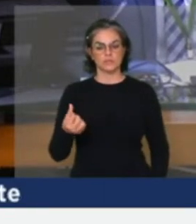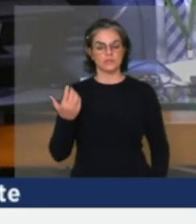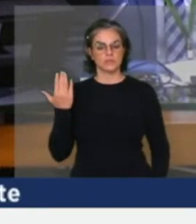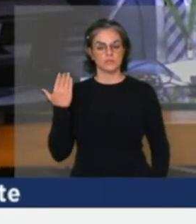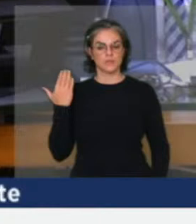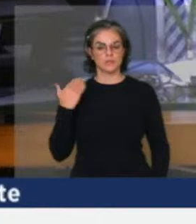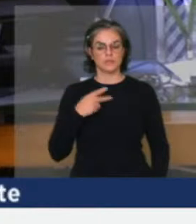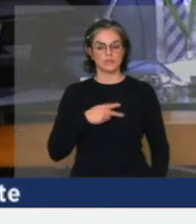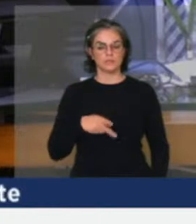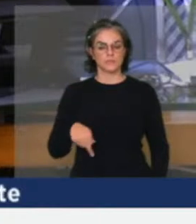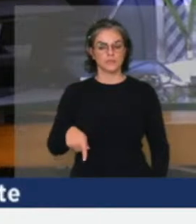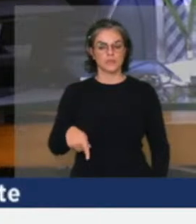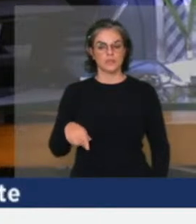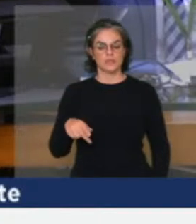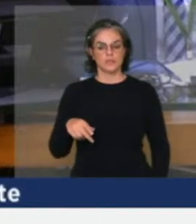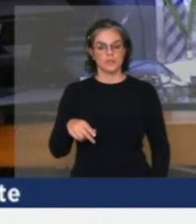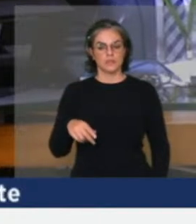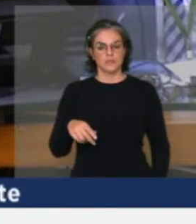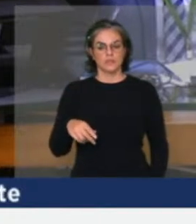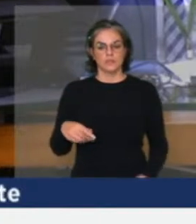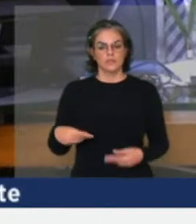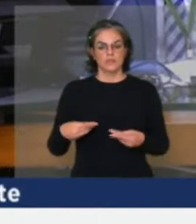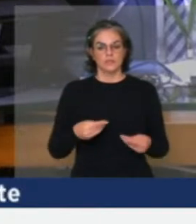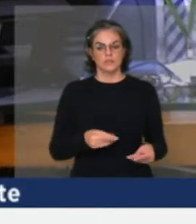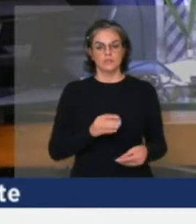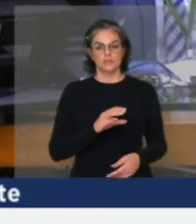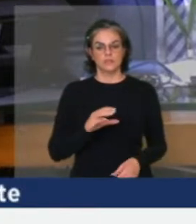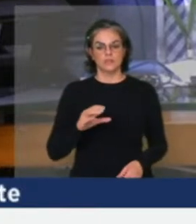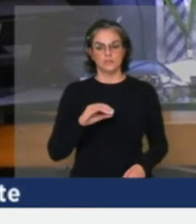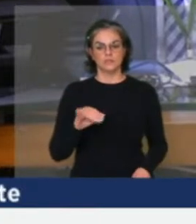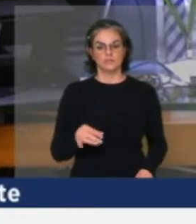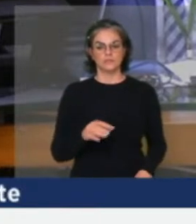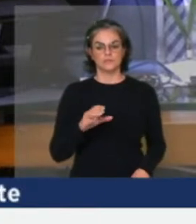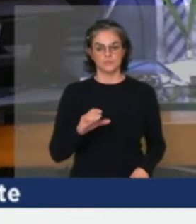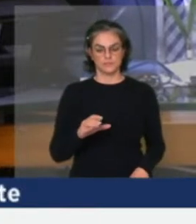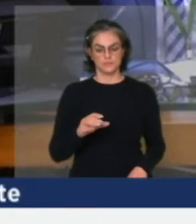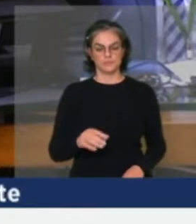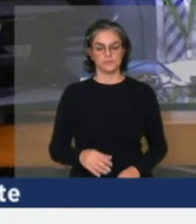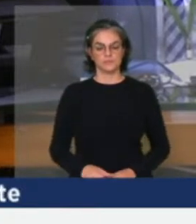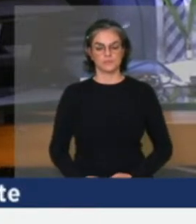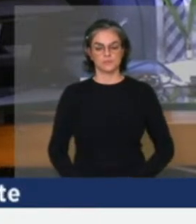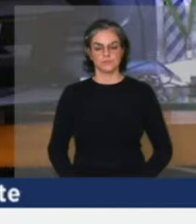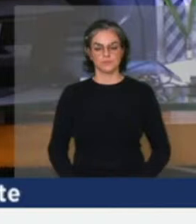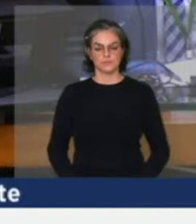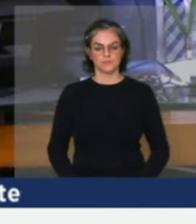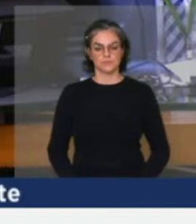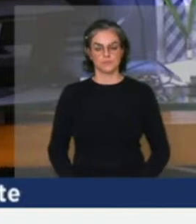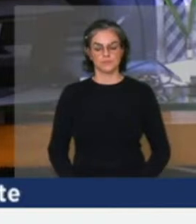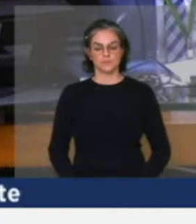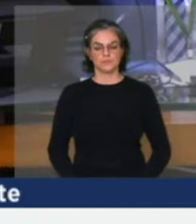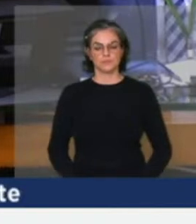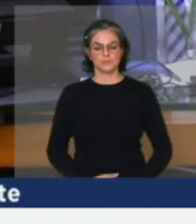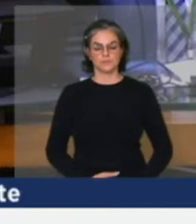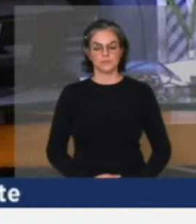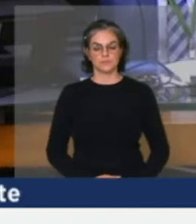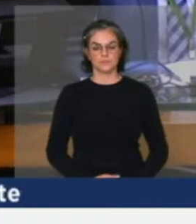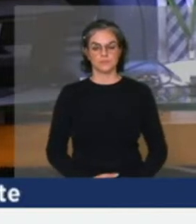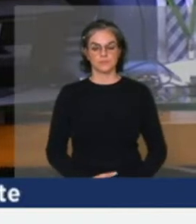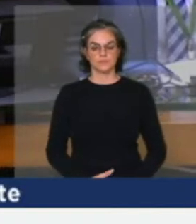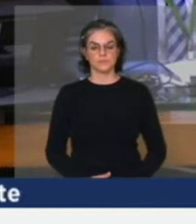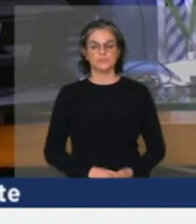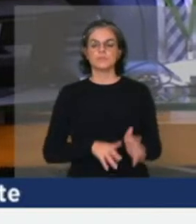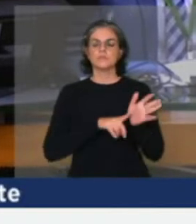dos Deputados à Comissão de Constituição e Justiça e Cidadania, quando exercia a função de relator. A consulta visava